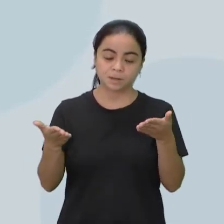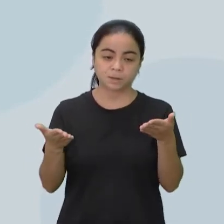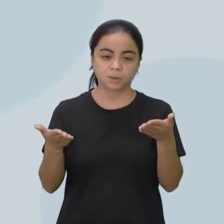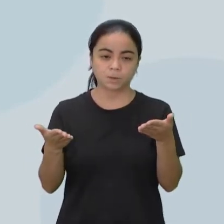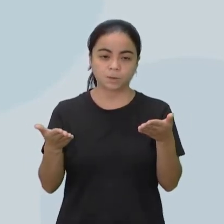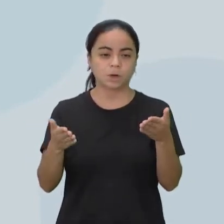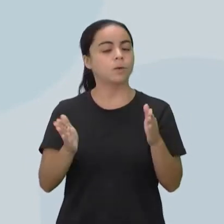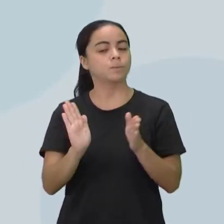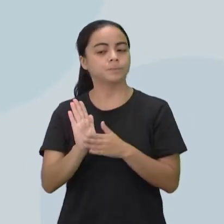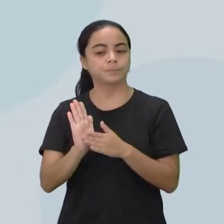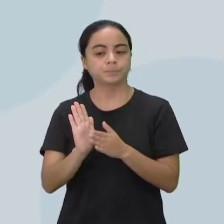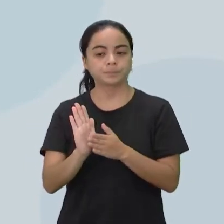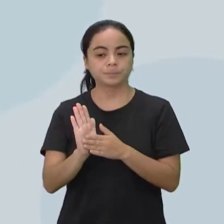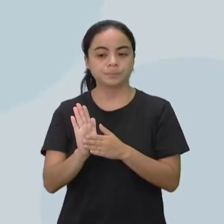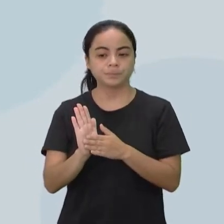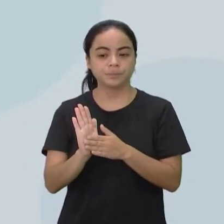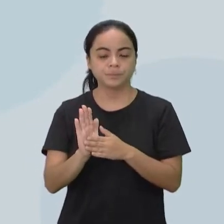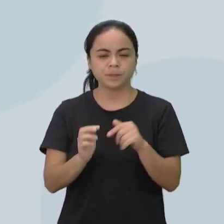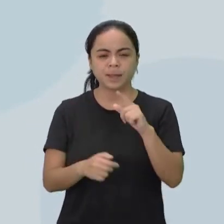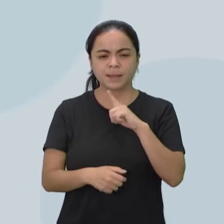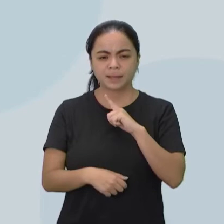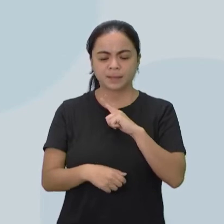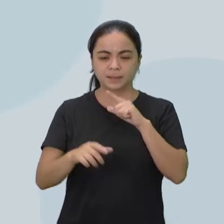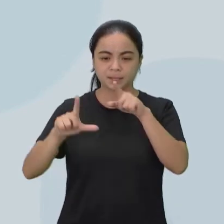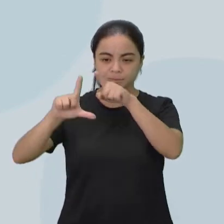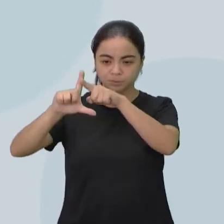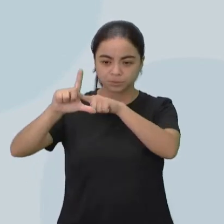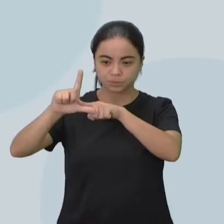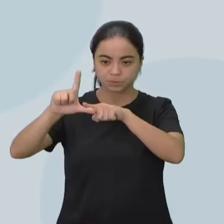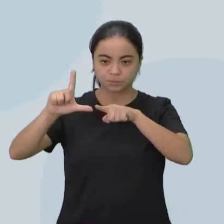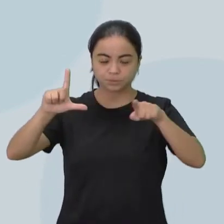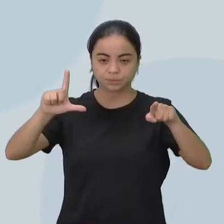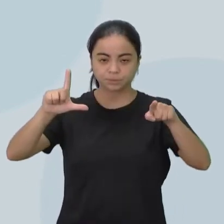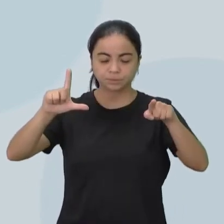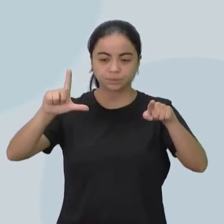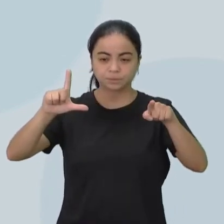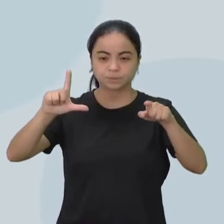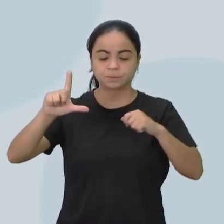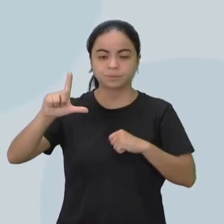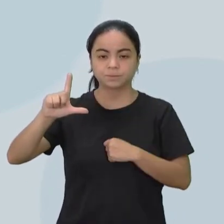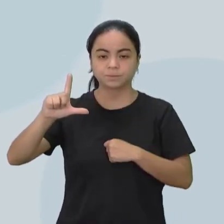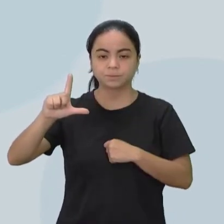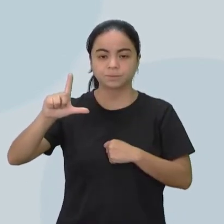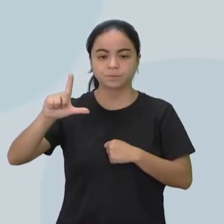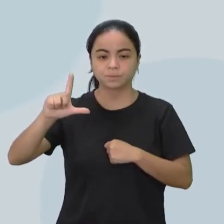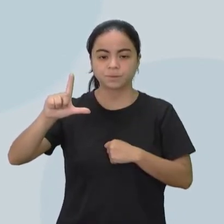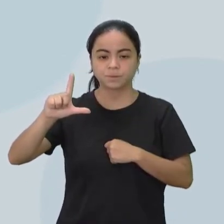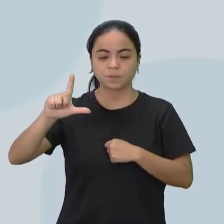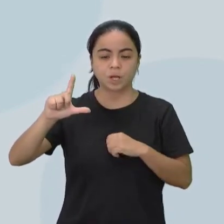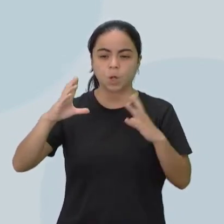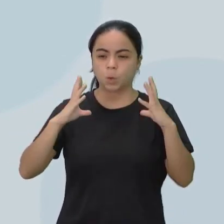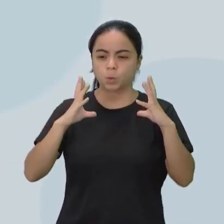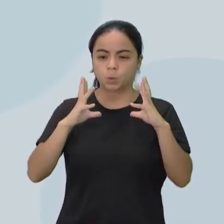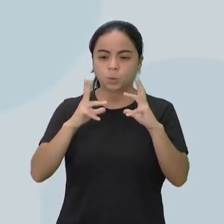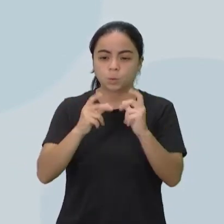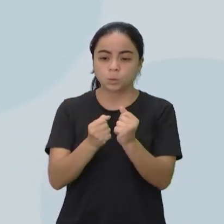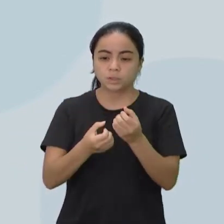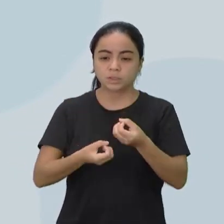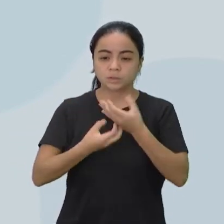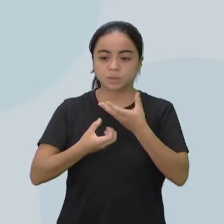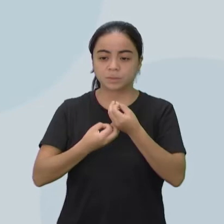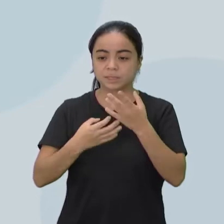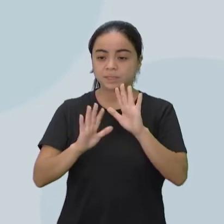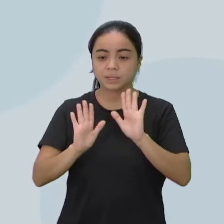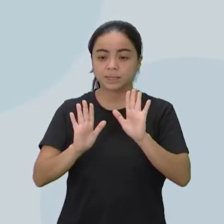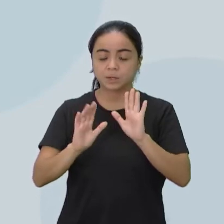a minha proposta. O que nós temos nessa tabela e o que nós temos no gráfico, né? Eu não coloquei todos os dados, eu coloquei só